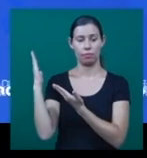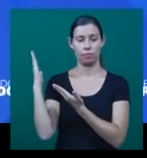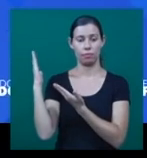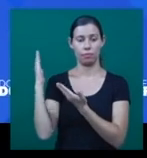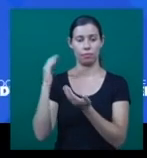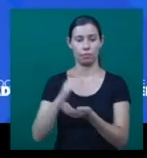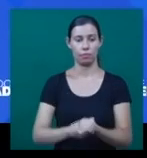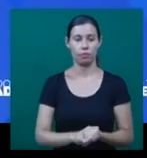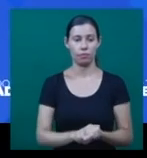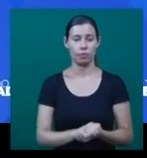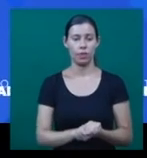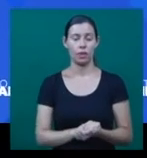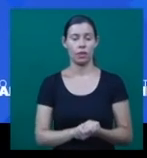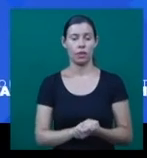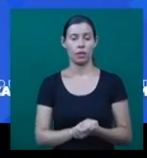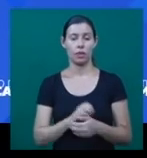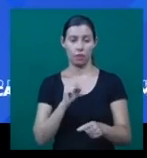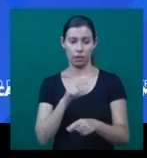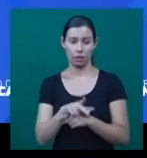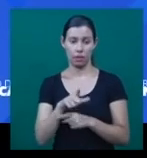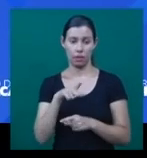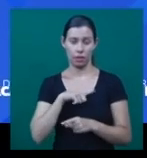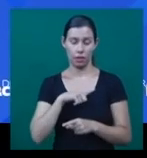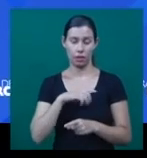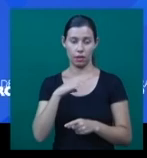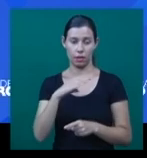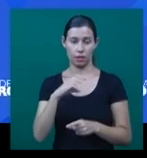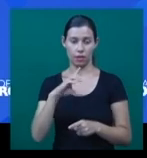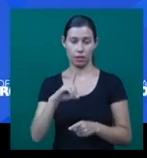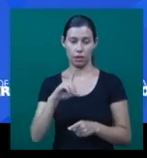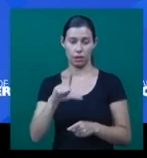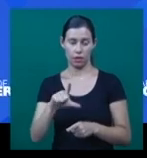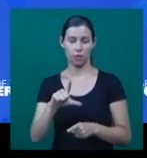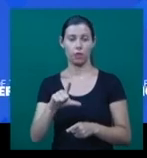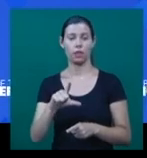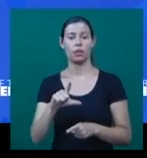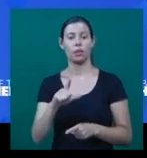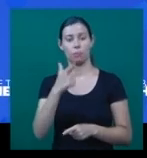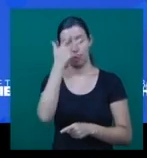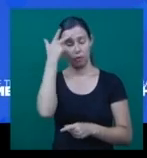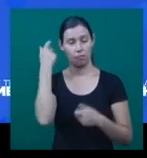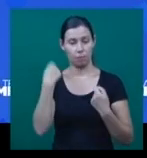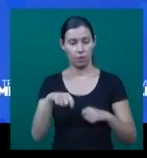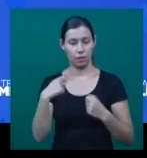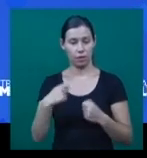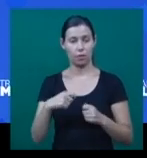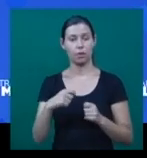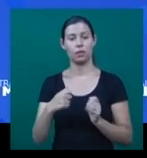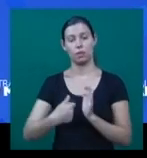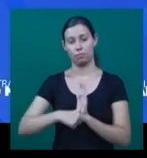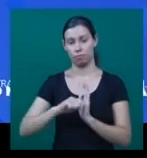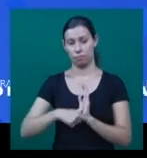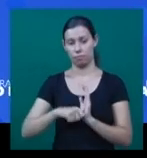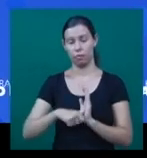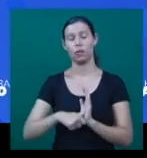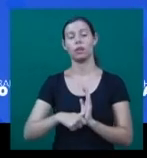cdlestagio01@fundacaocdl.org.br. Todas as vagas anunciadas estão abertas na CDL e o candidato precisa apresentar o documento de